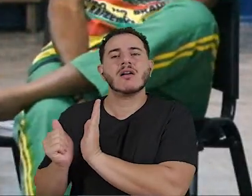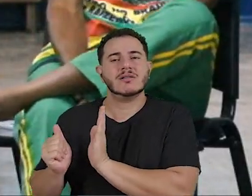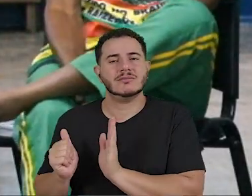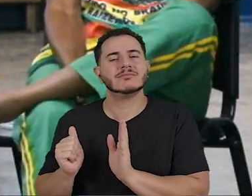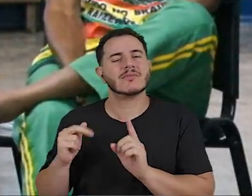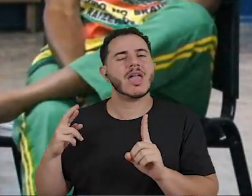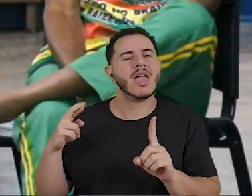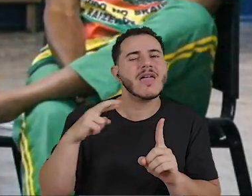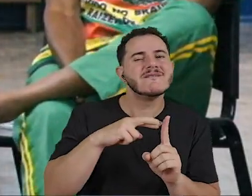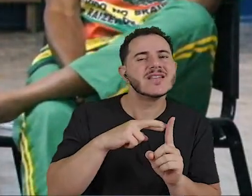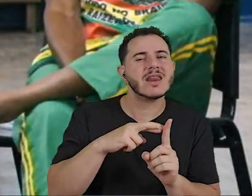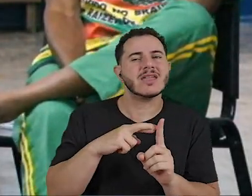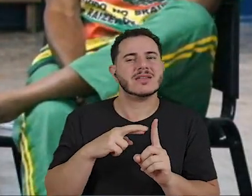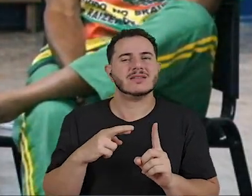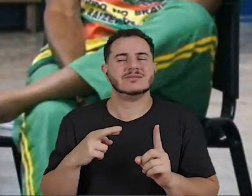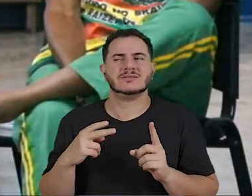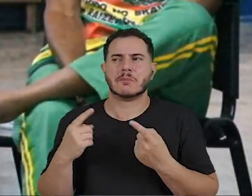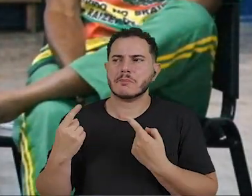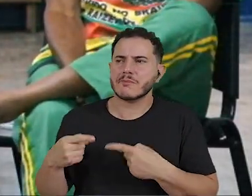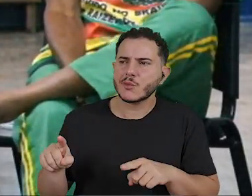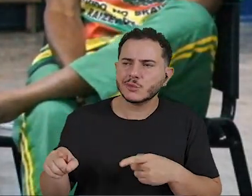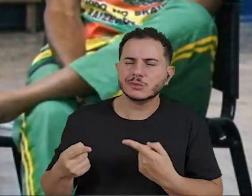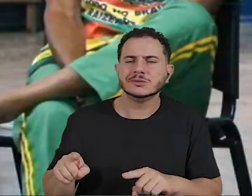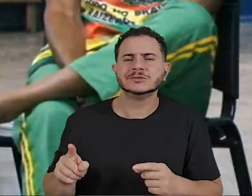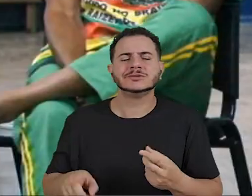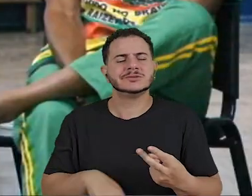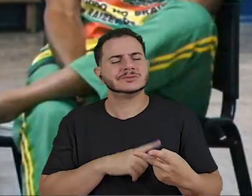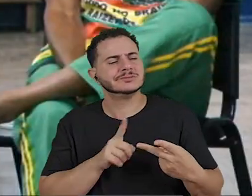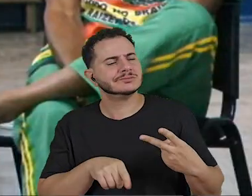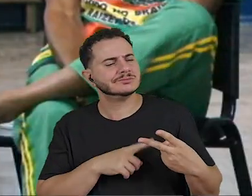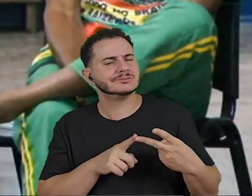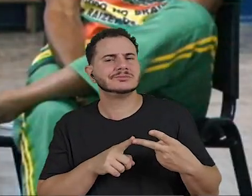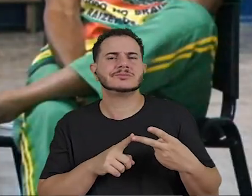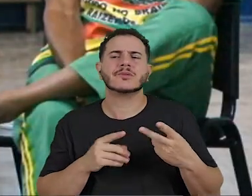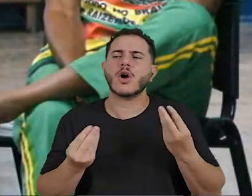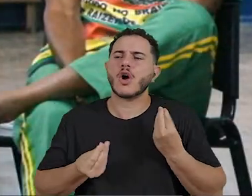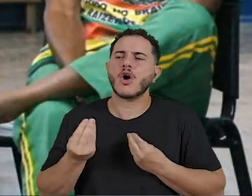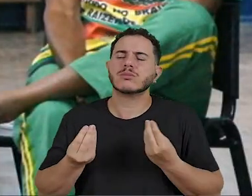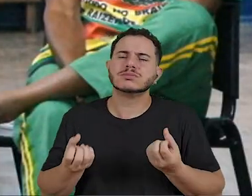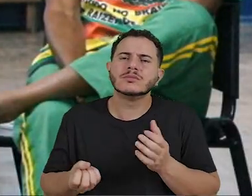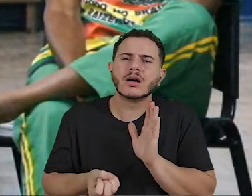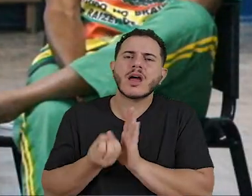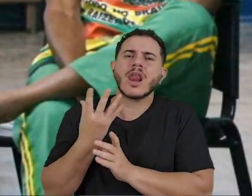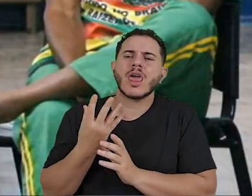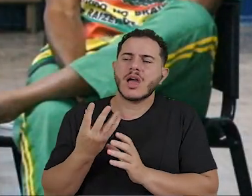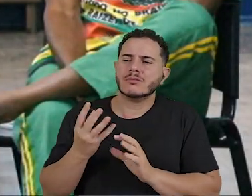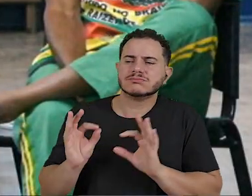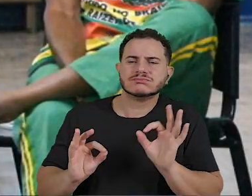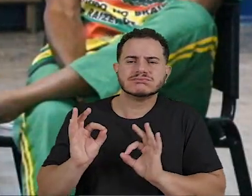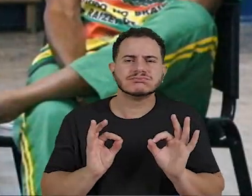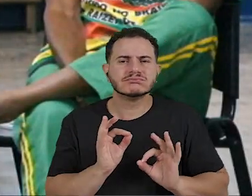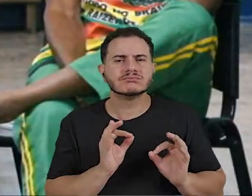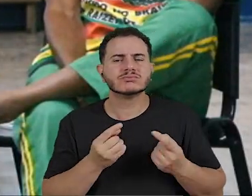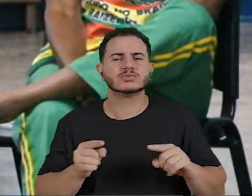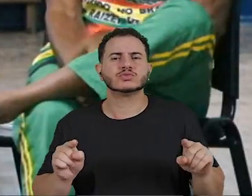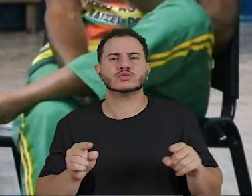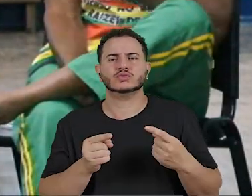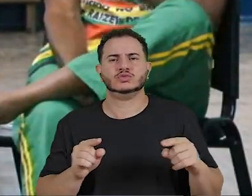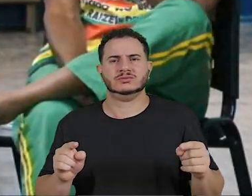essa referência das suas músicas, das suas composições, né? A gente